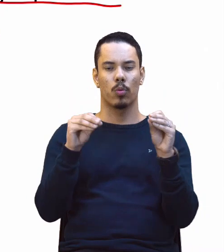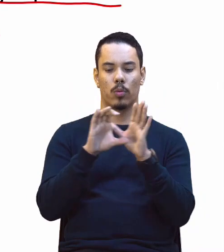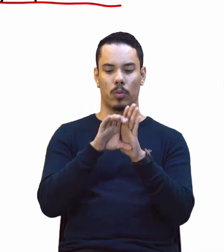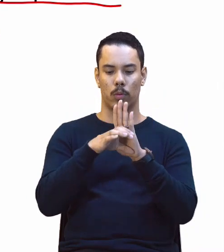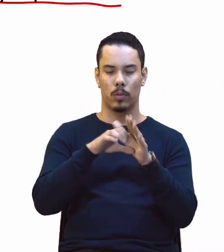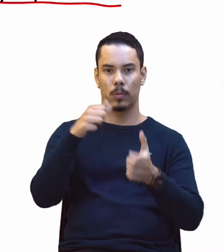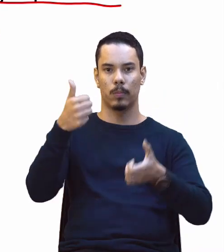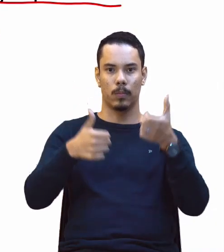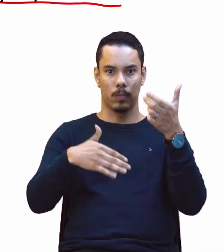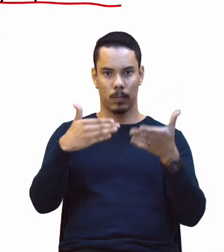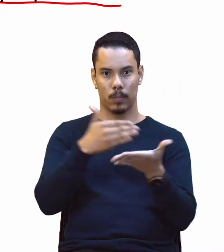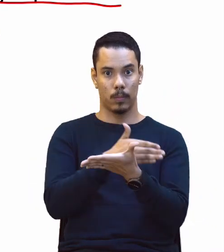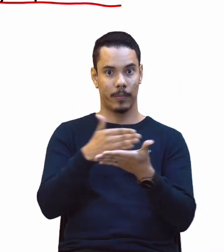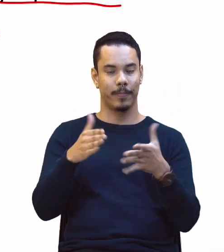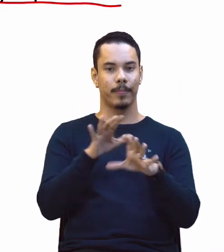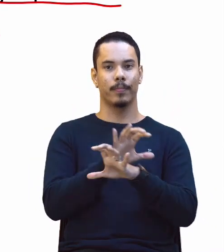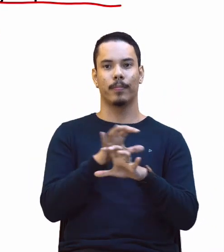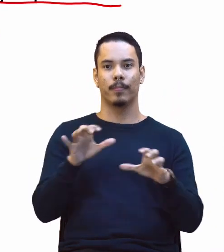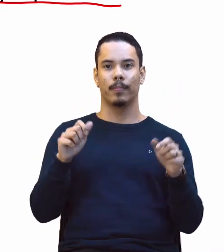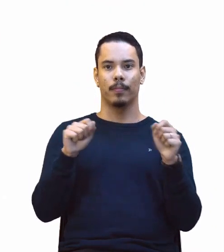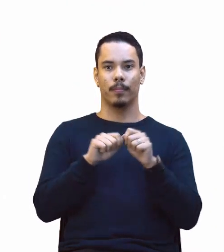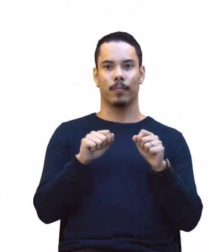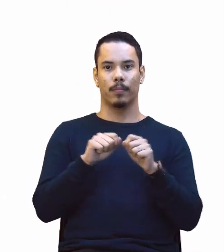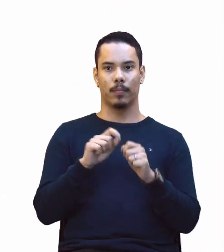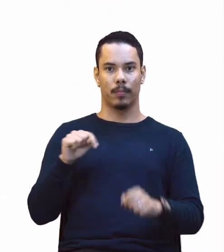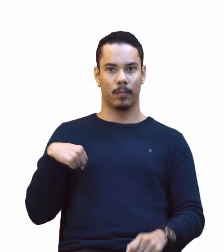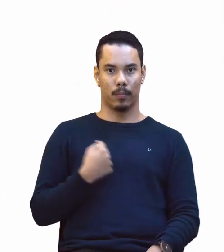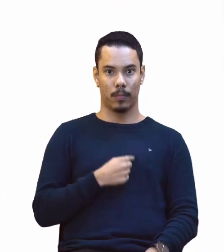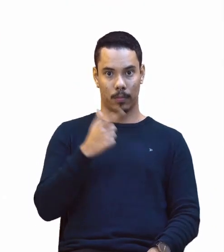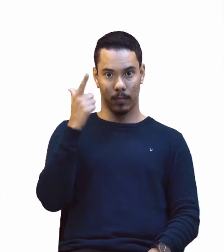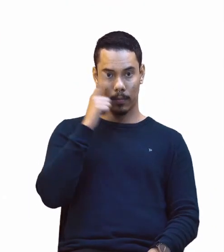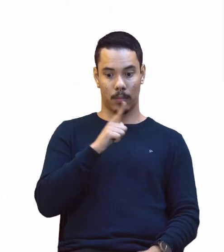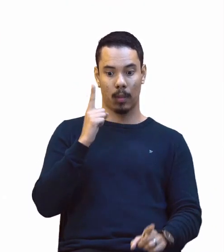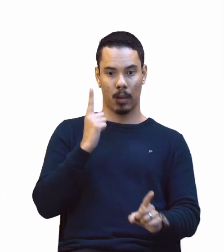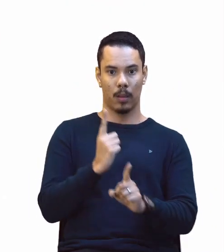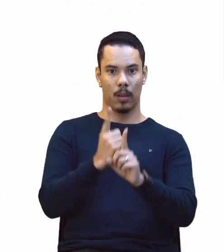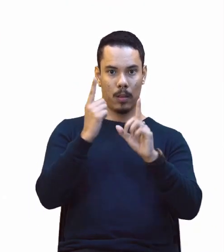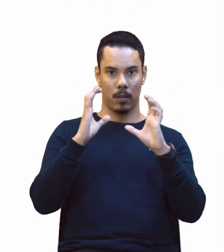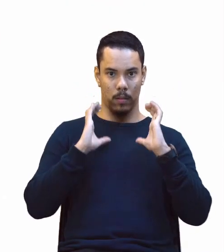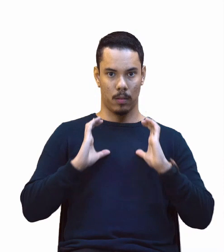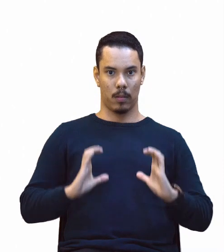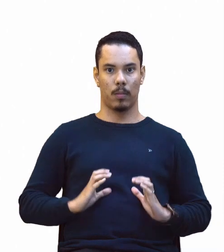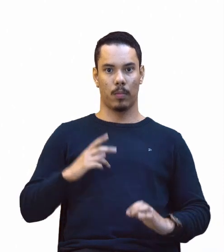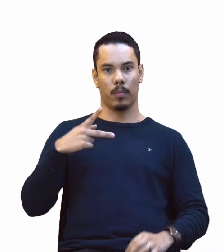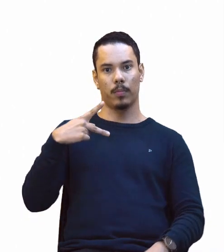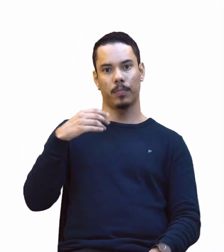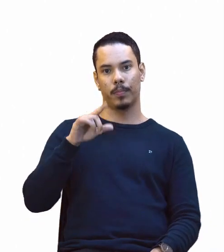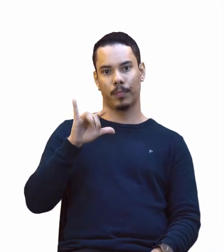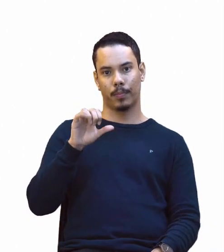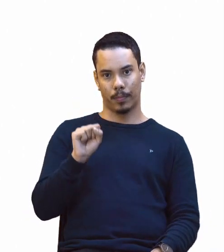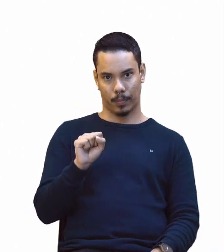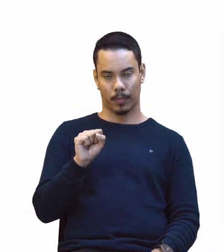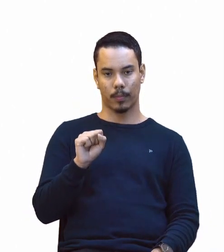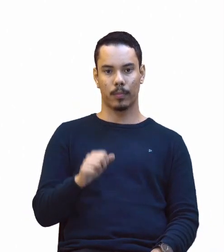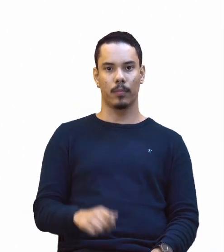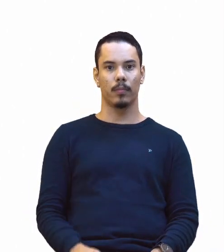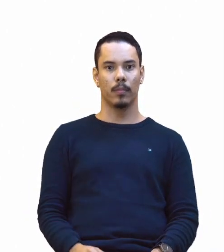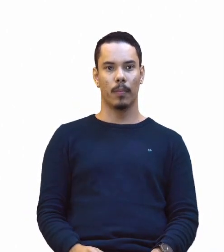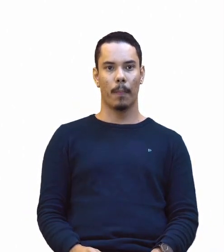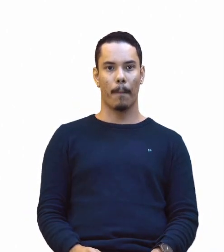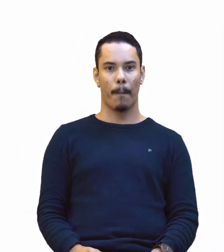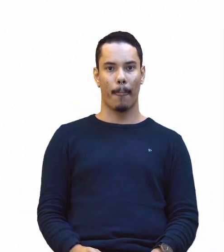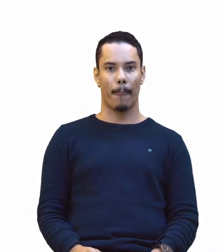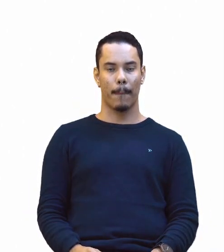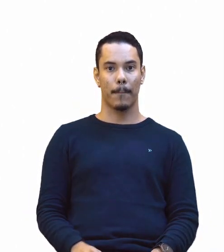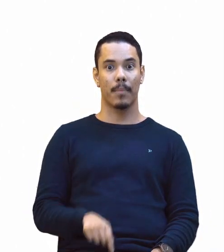partir disso, fez nascer o cidadão da polis. Olha só,